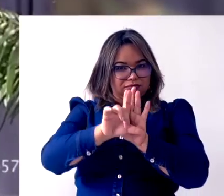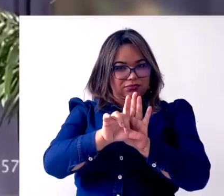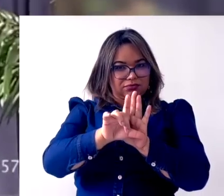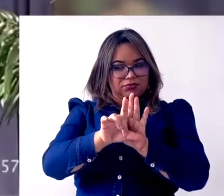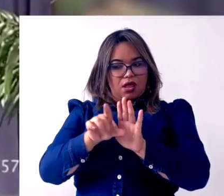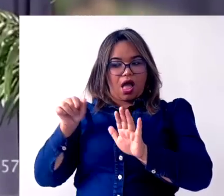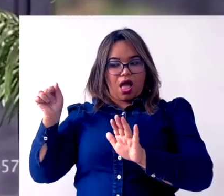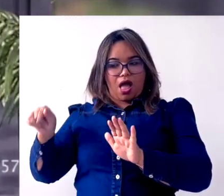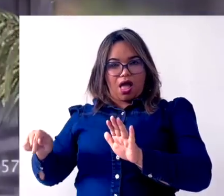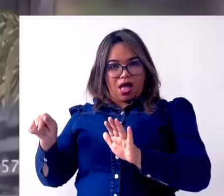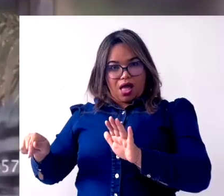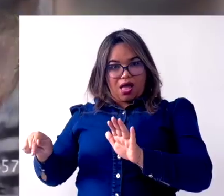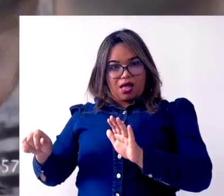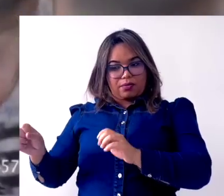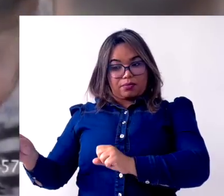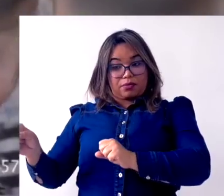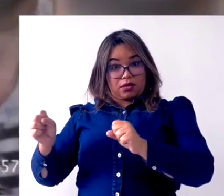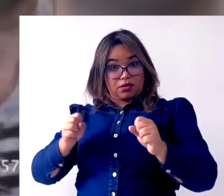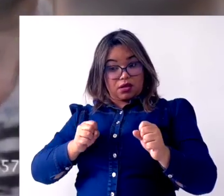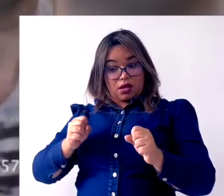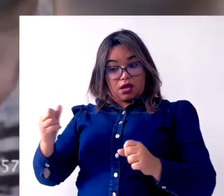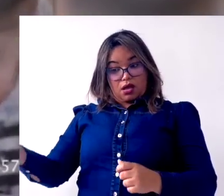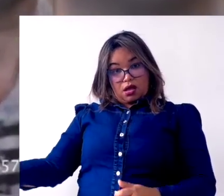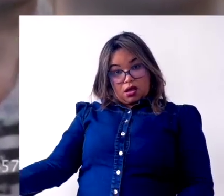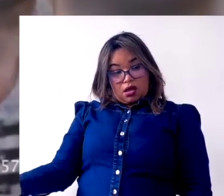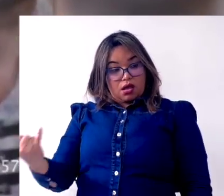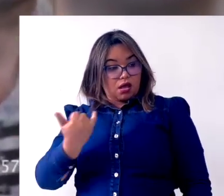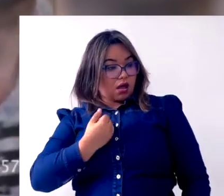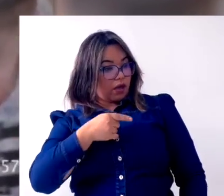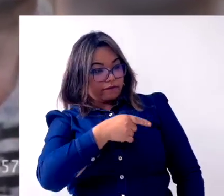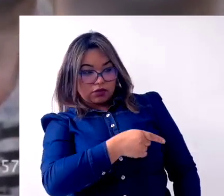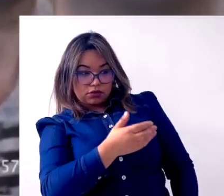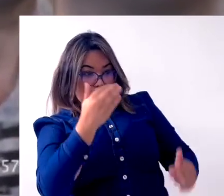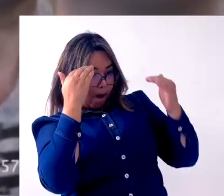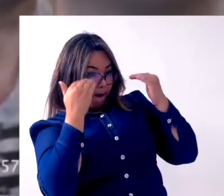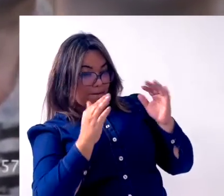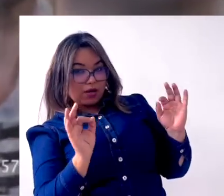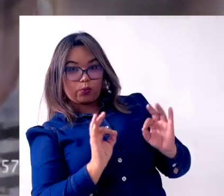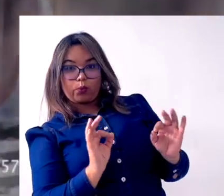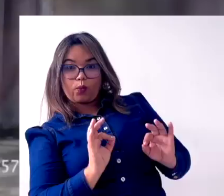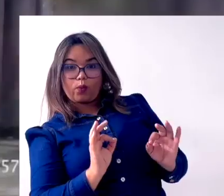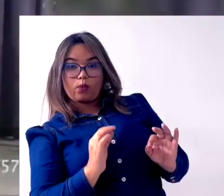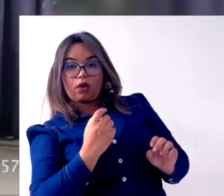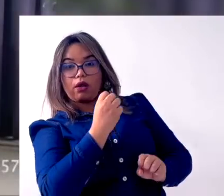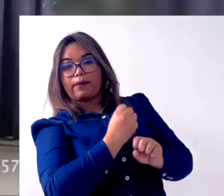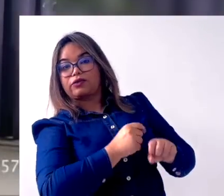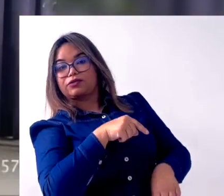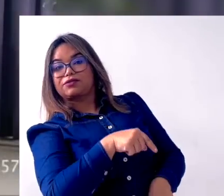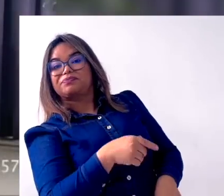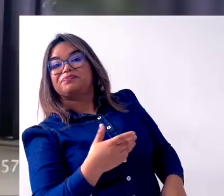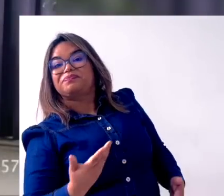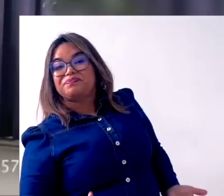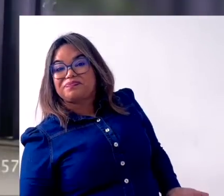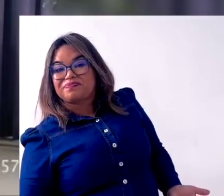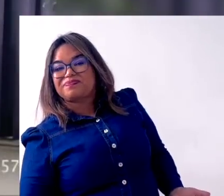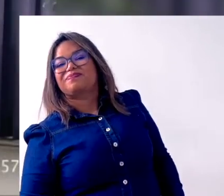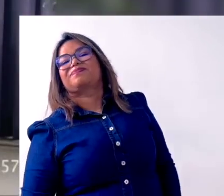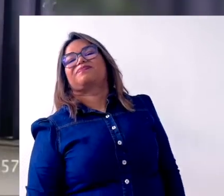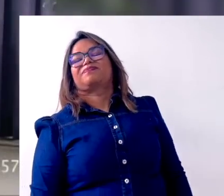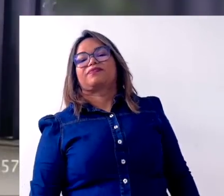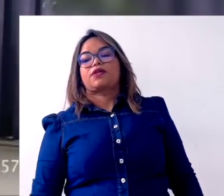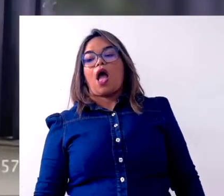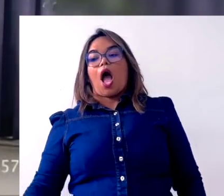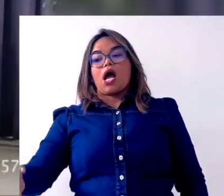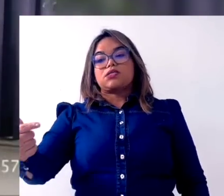vem e diz, se você não obedecer, c'est fini. O que então? Então, o segundo